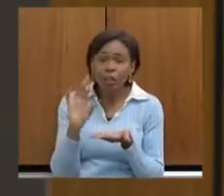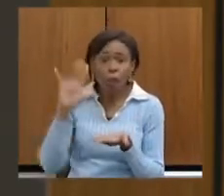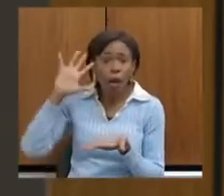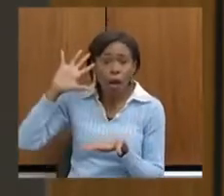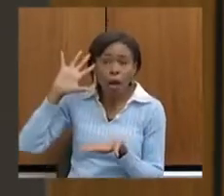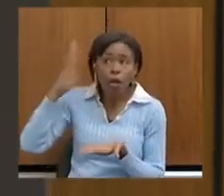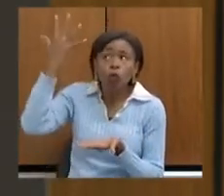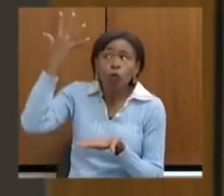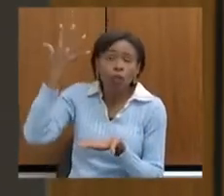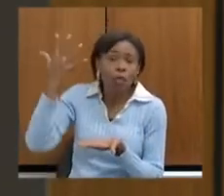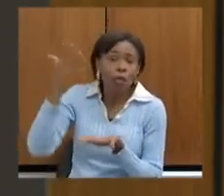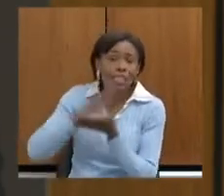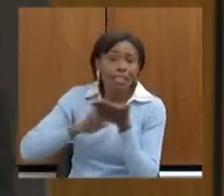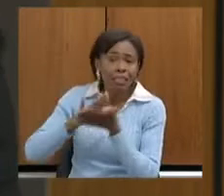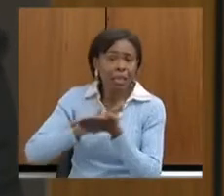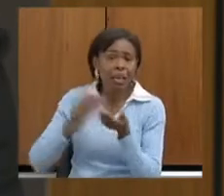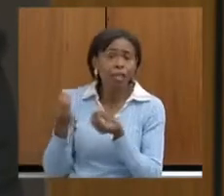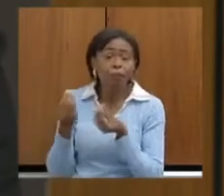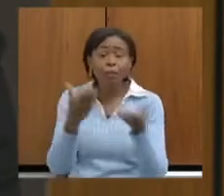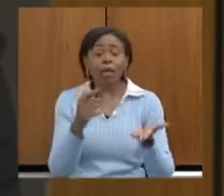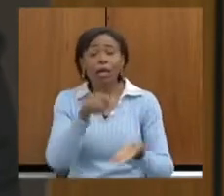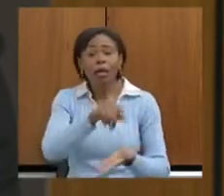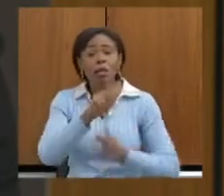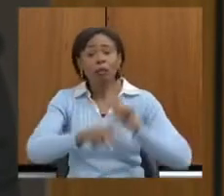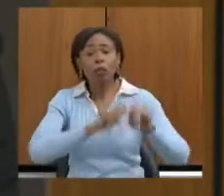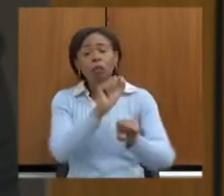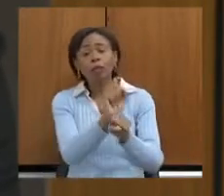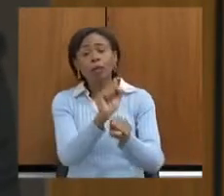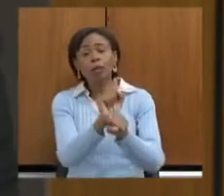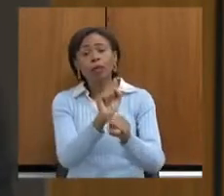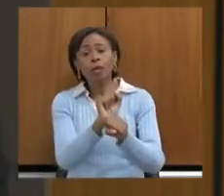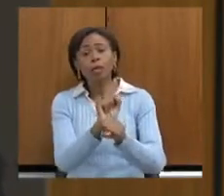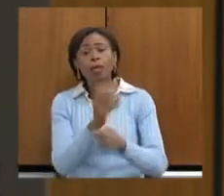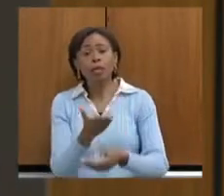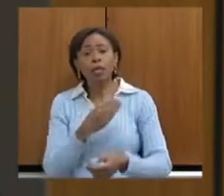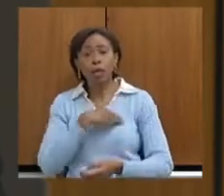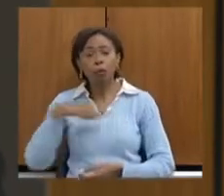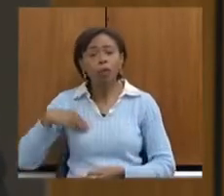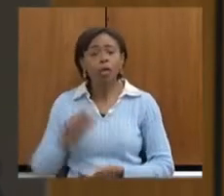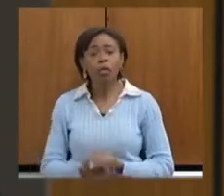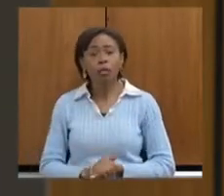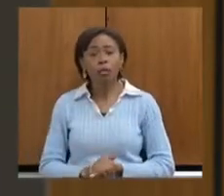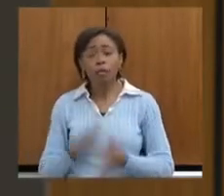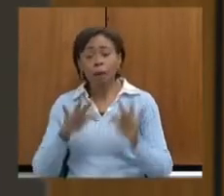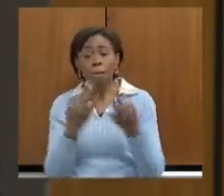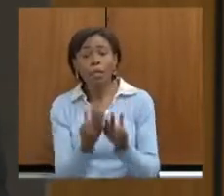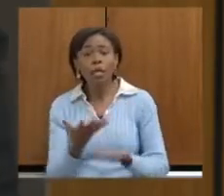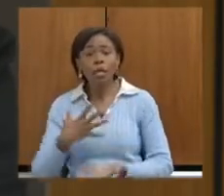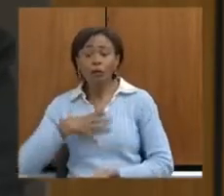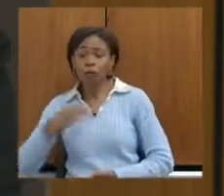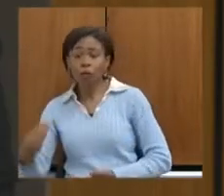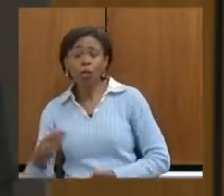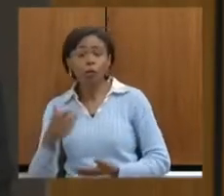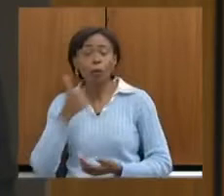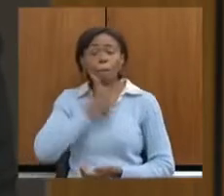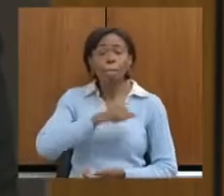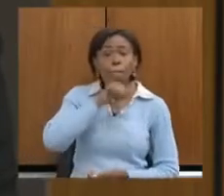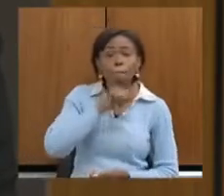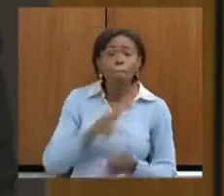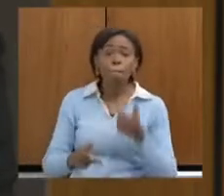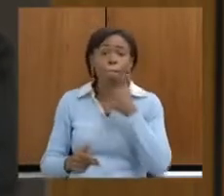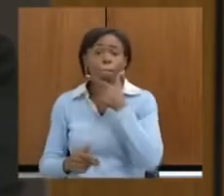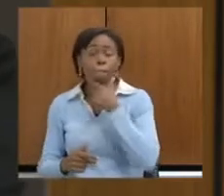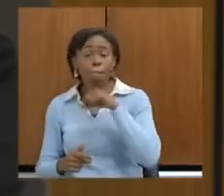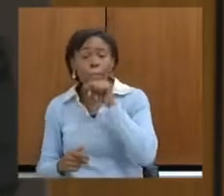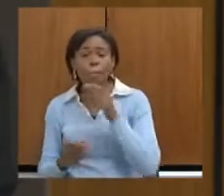para nós levar para aqueles que tá lá esperando a família marido mulher filho e